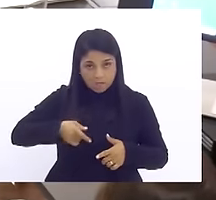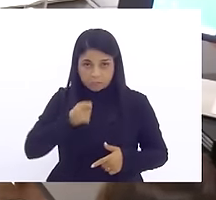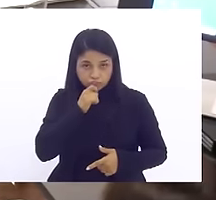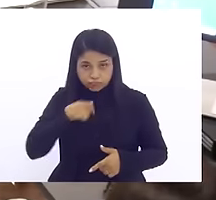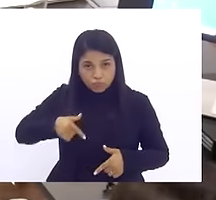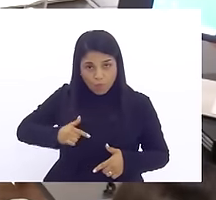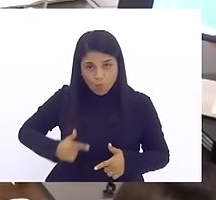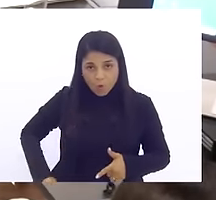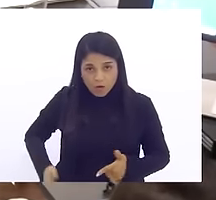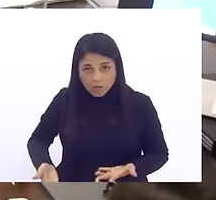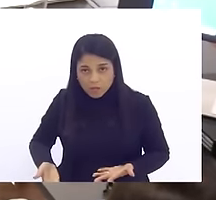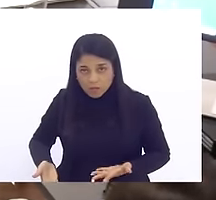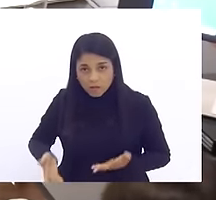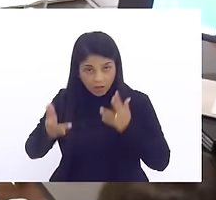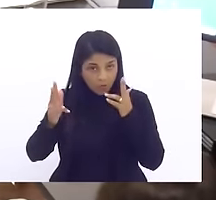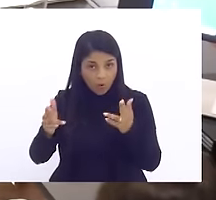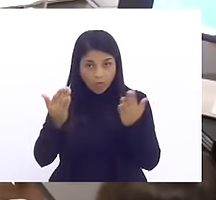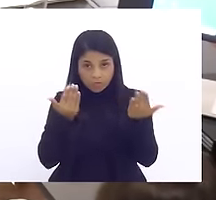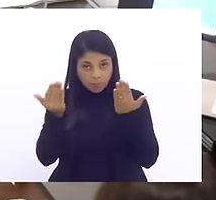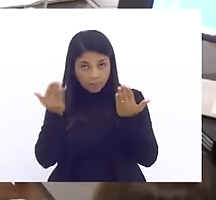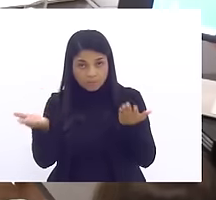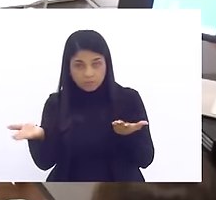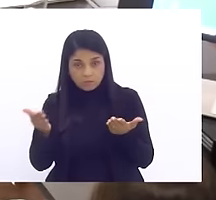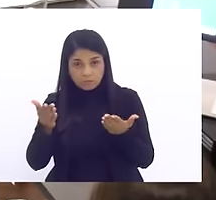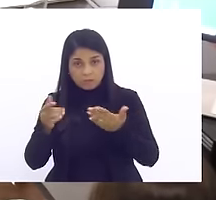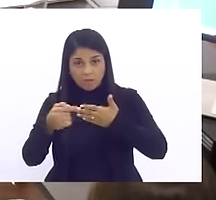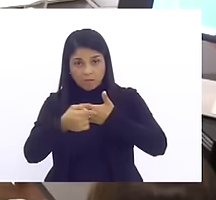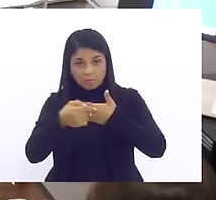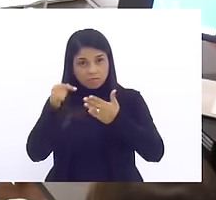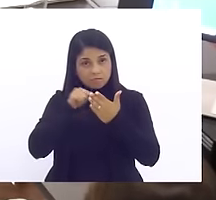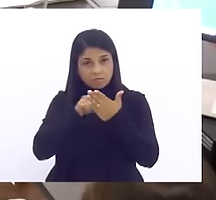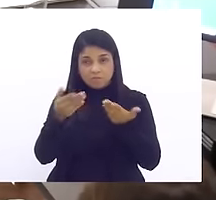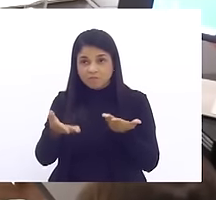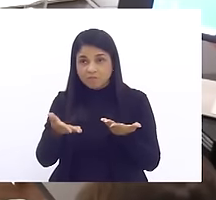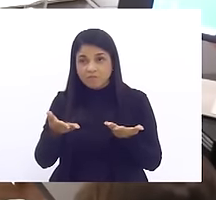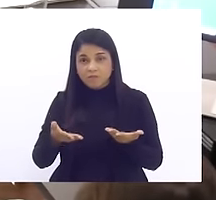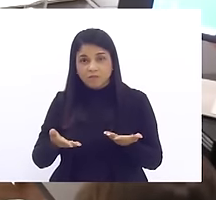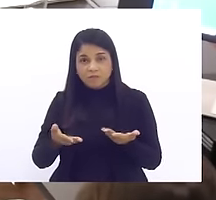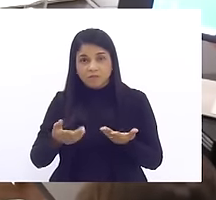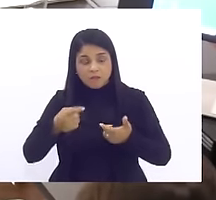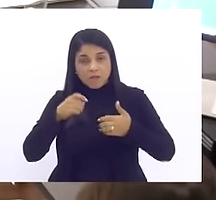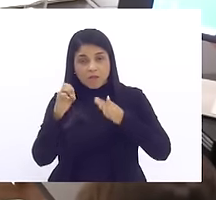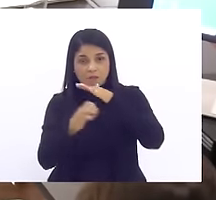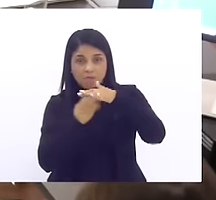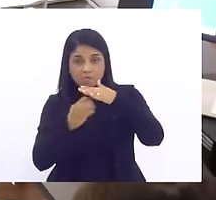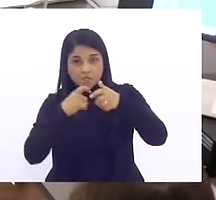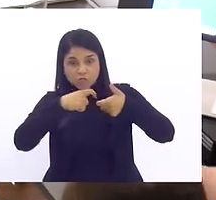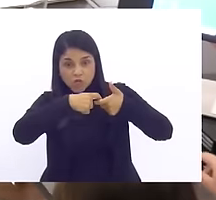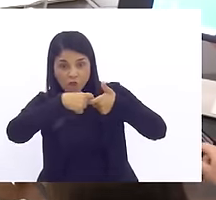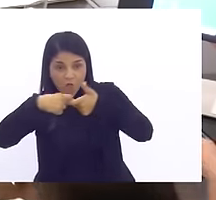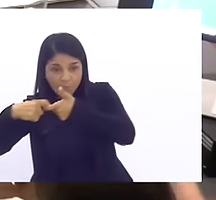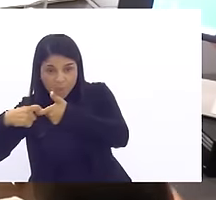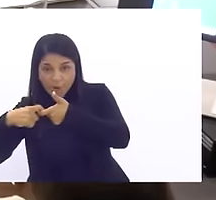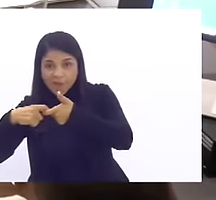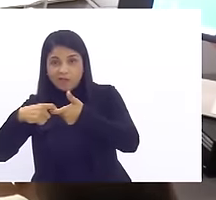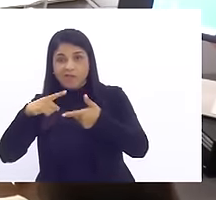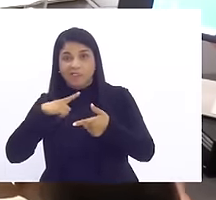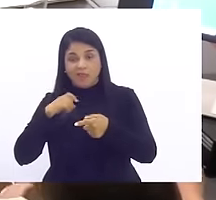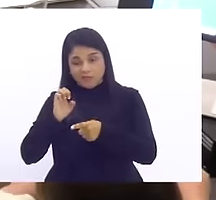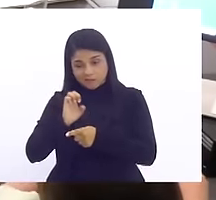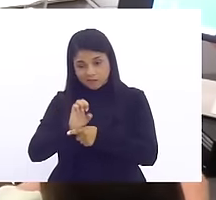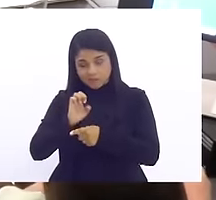nem atualmente eu nem posso fazer permitida de reboque a empresa reboca o estado todo